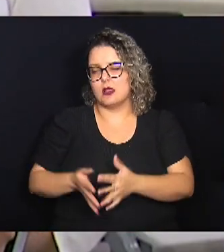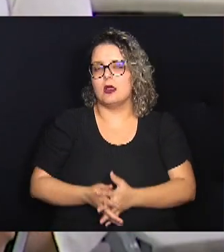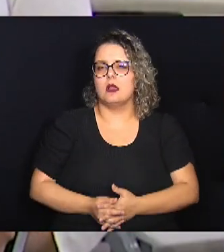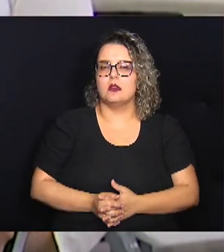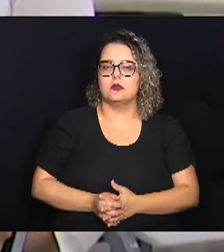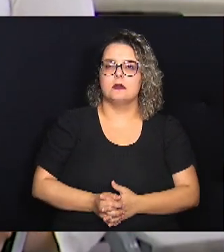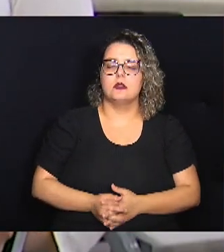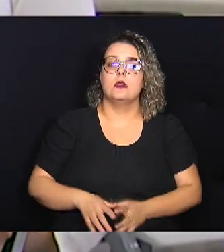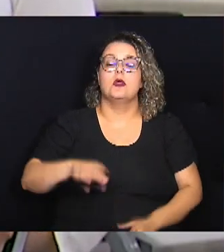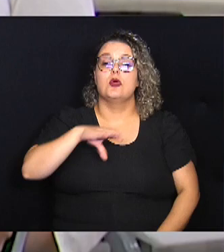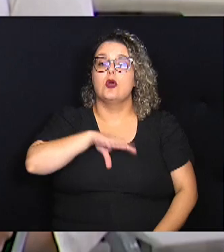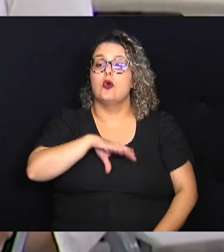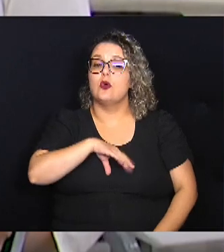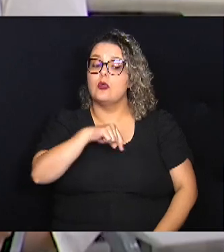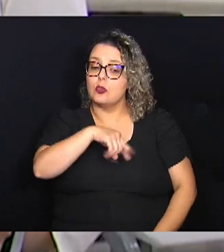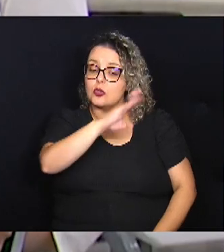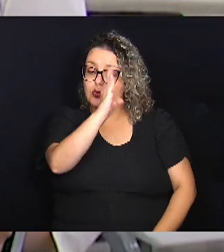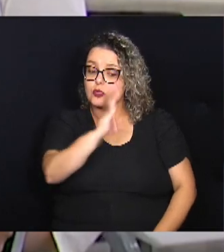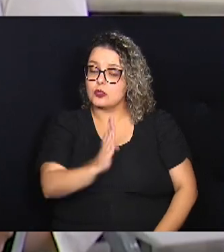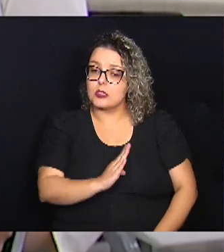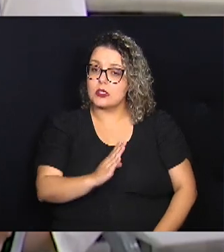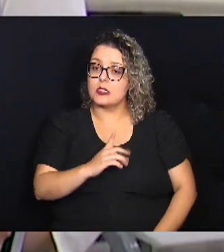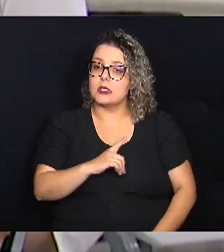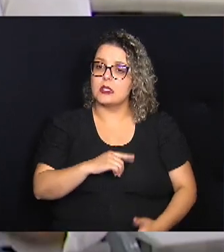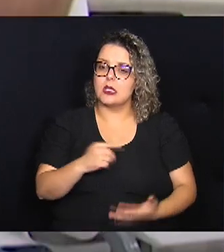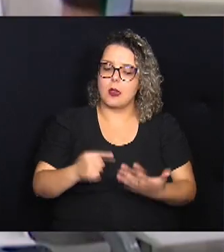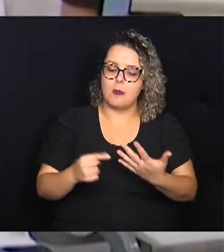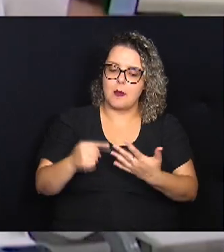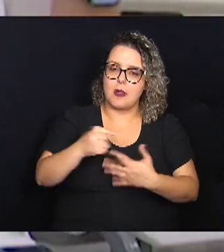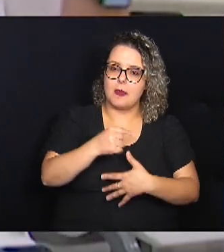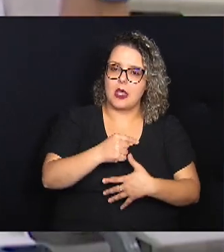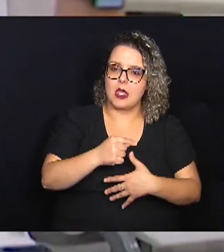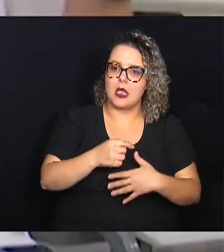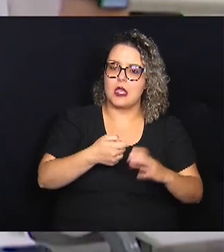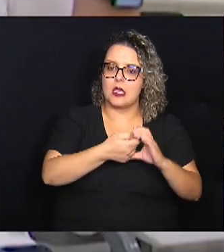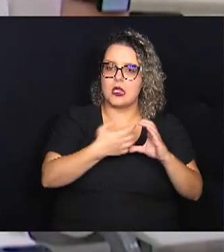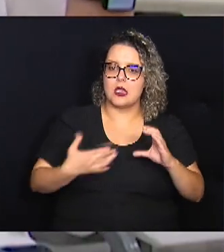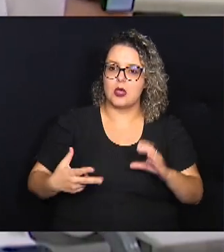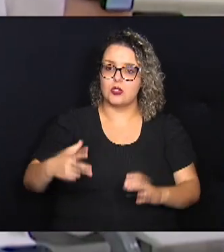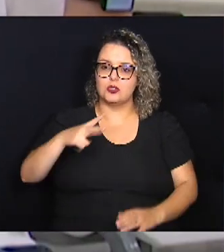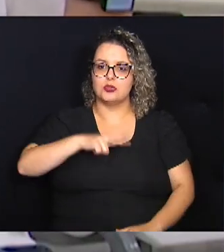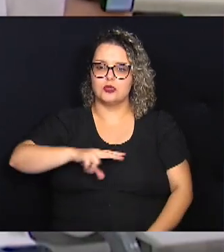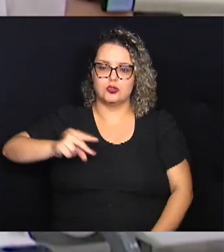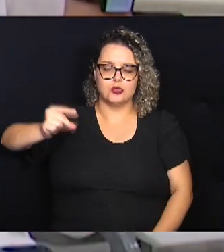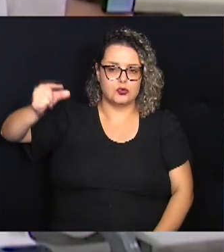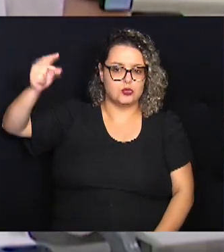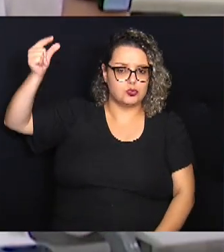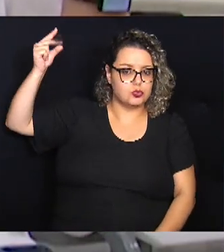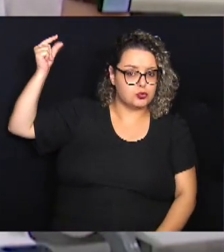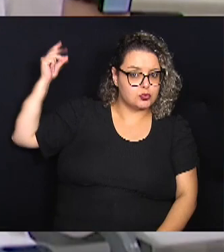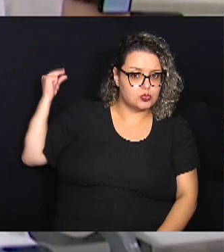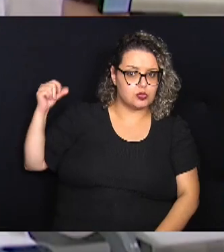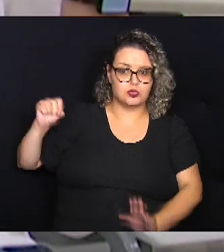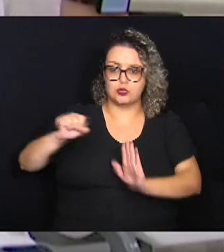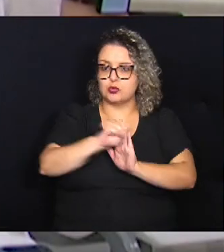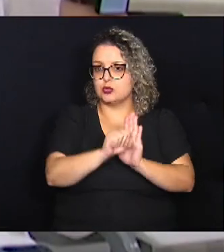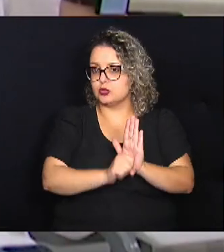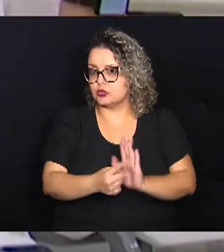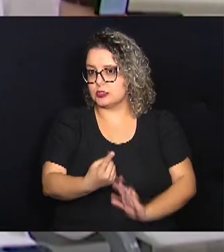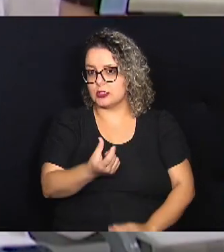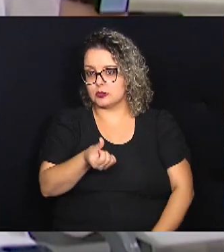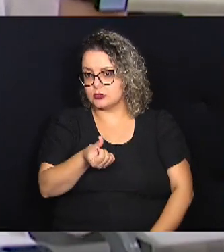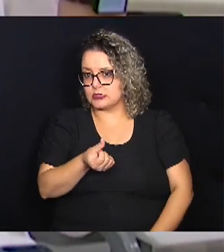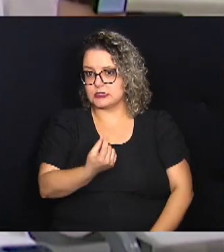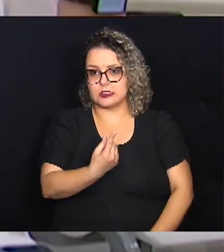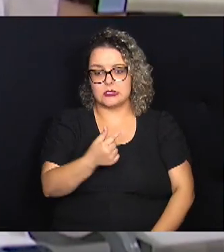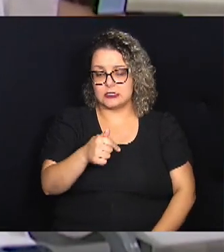português do Brasil mantenha muitos traços e características do português do século XVI, XVII, que veio